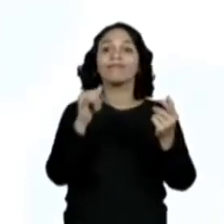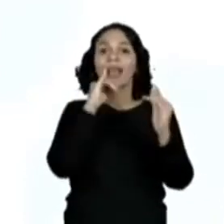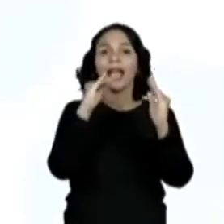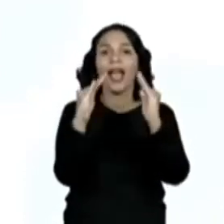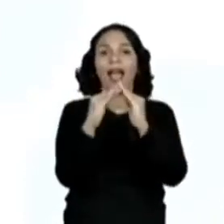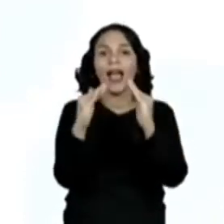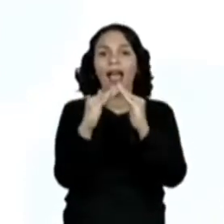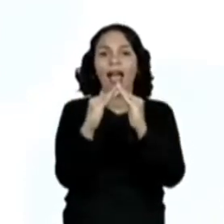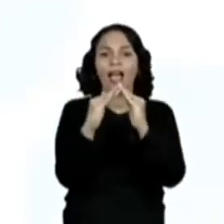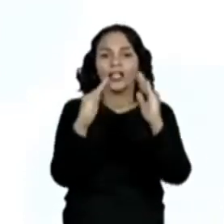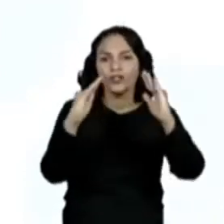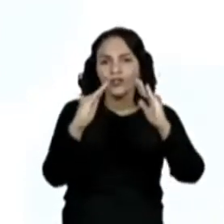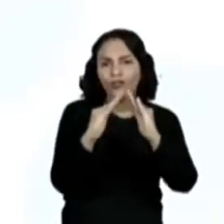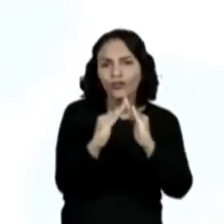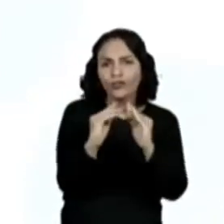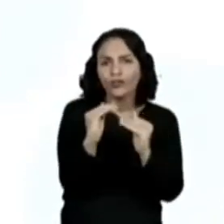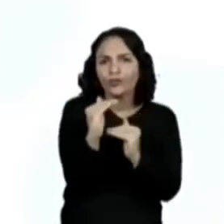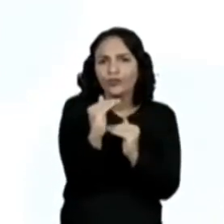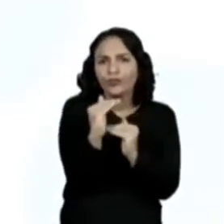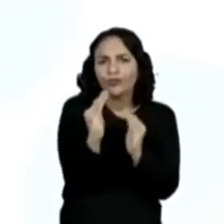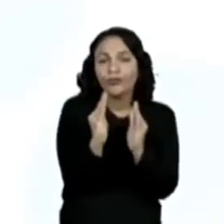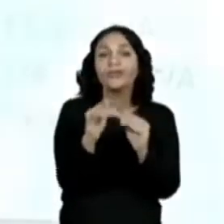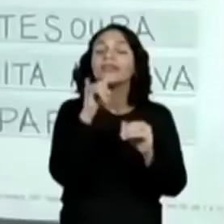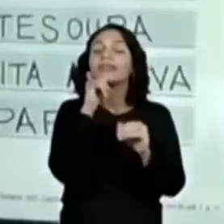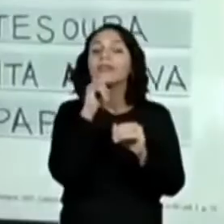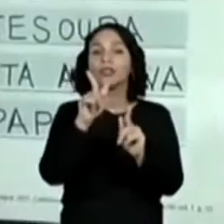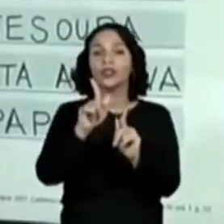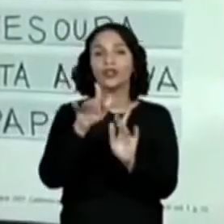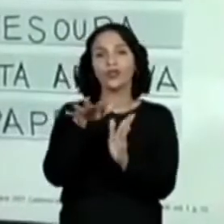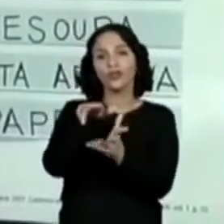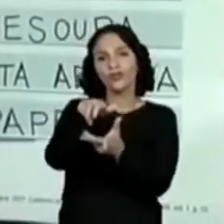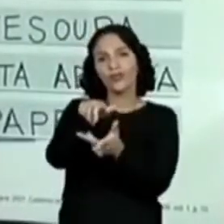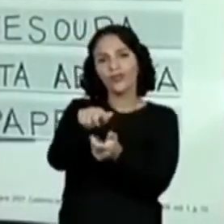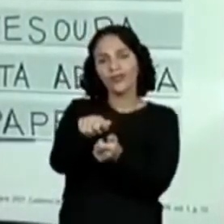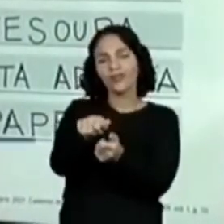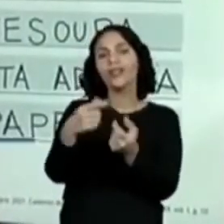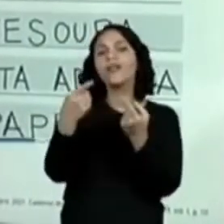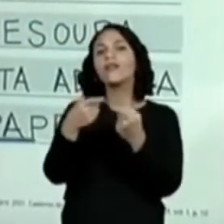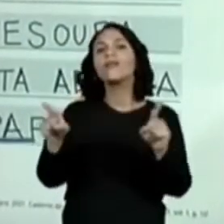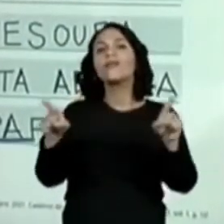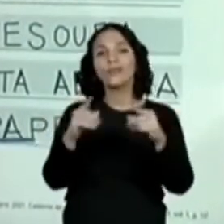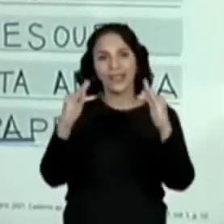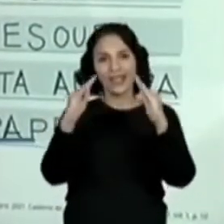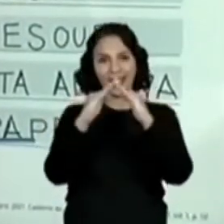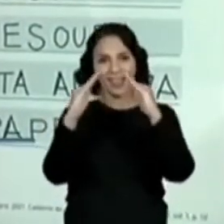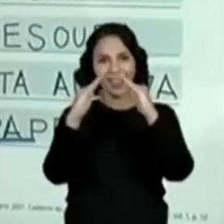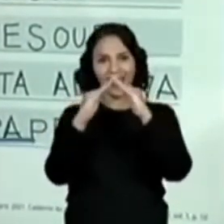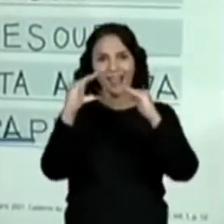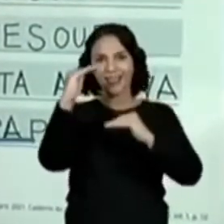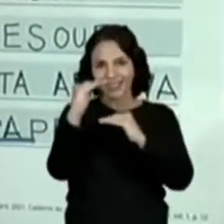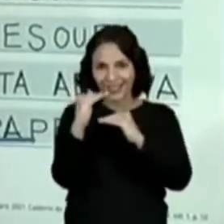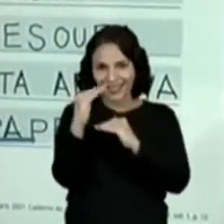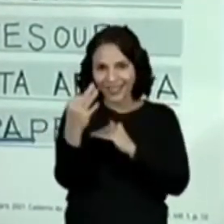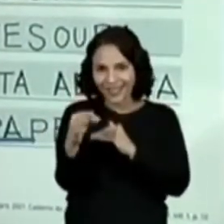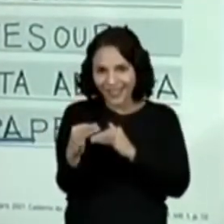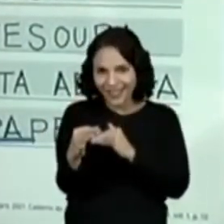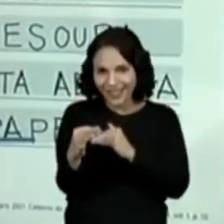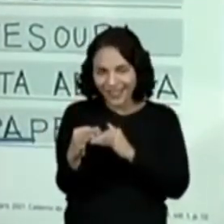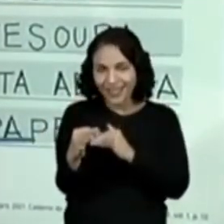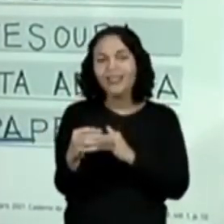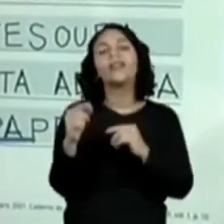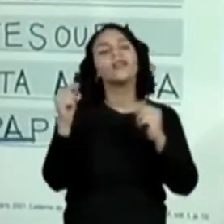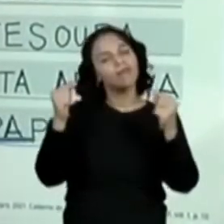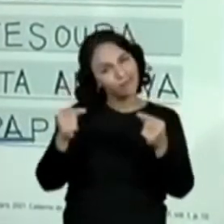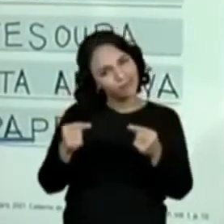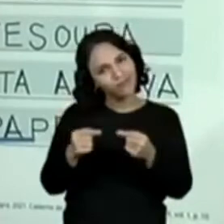Casinha, boazinha. Em geografia nós estamos utilizando uma música que fala da casinha. Então podemos nos apoiar